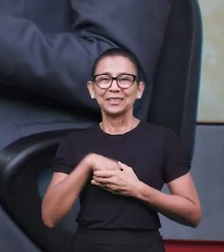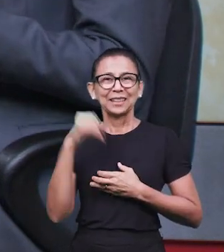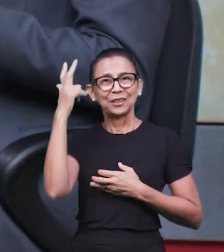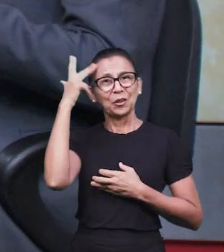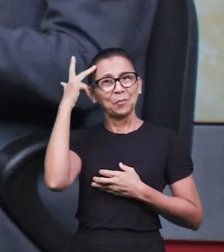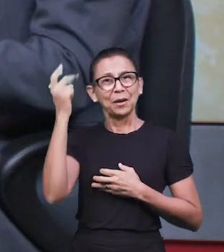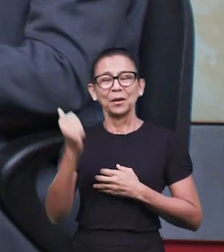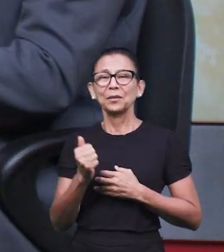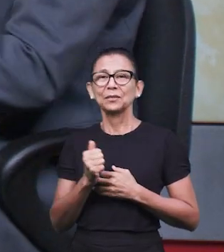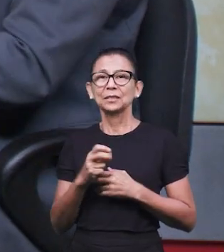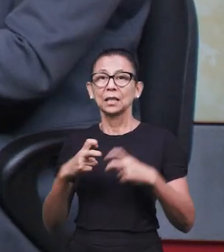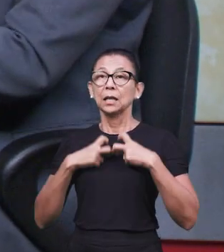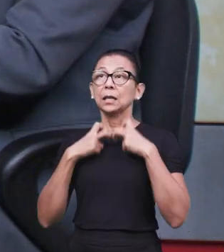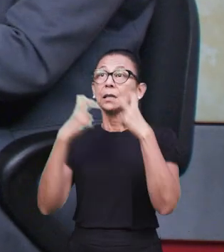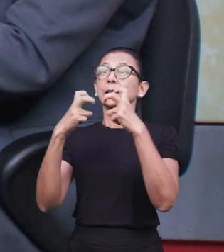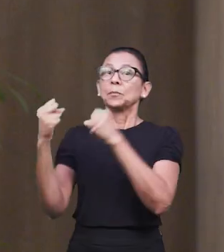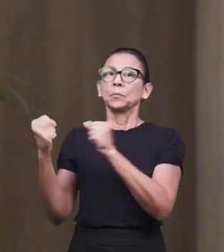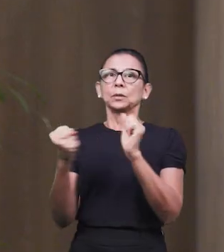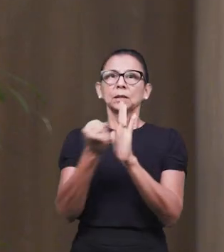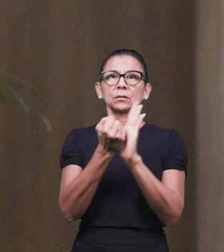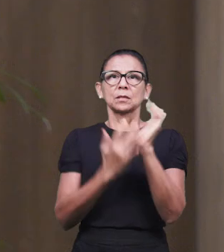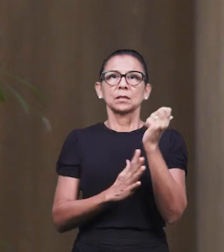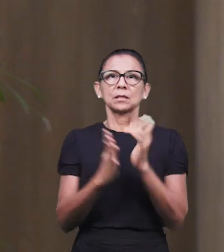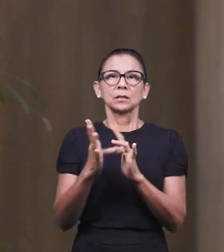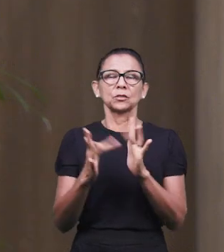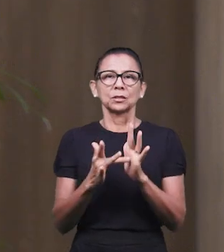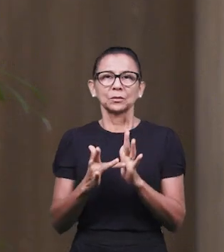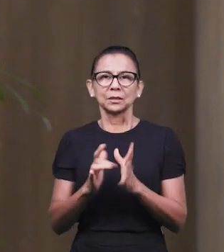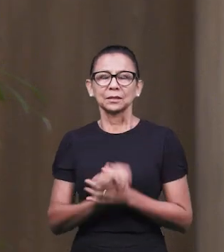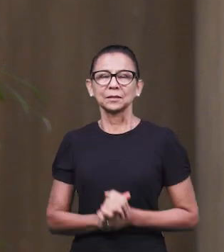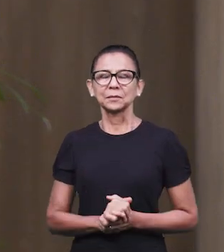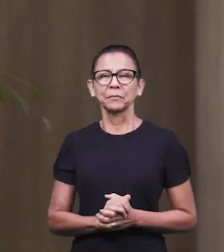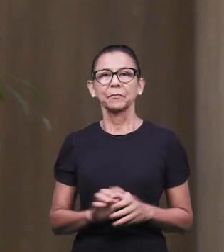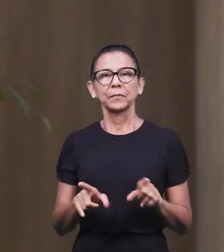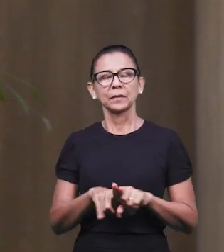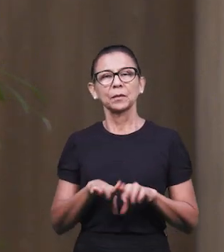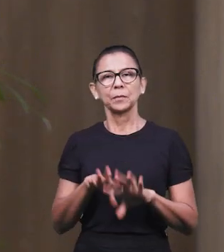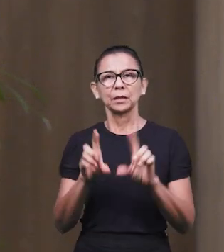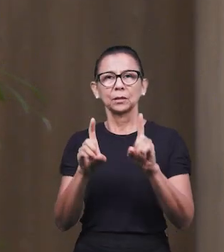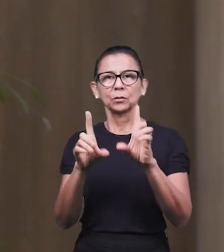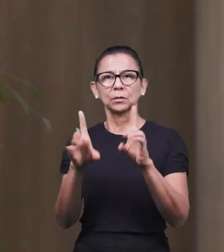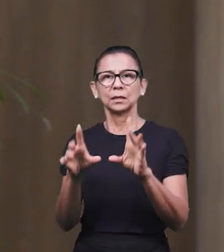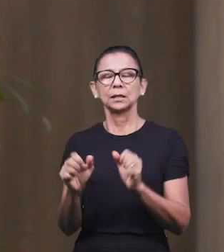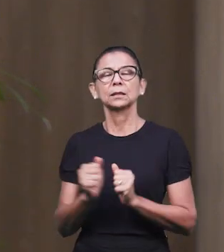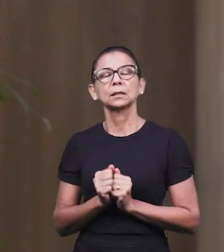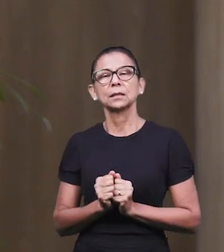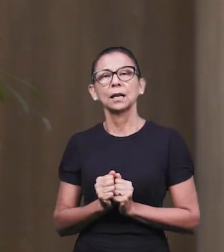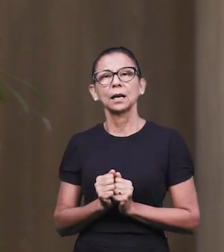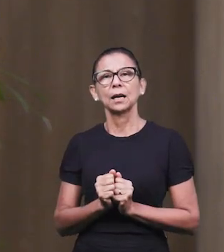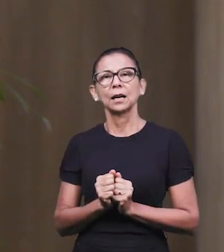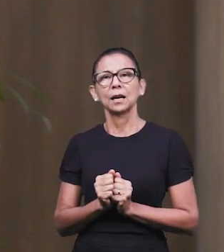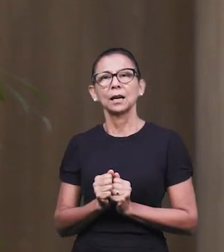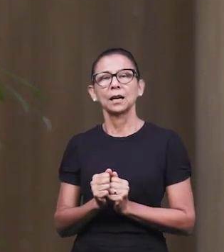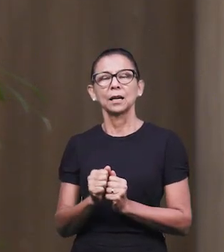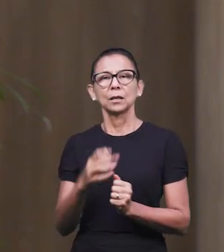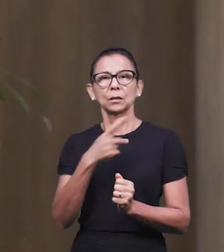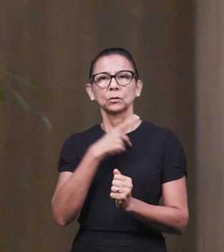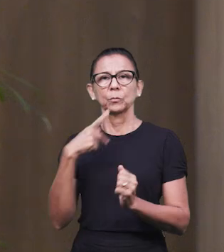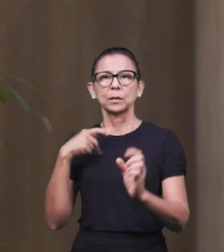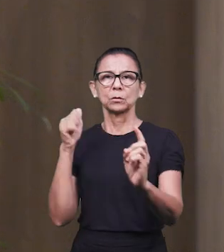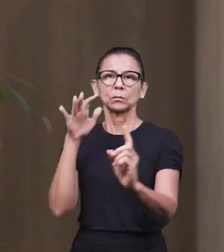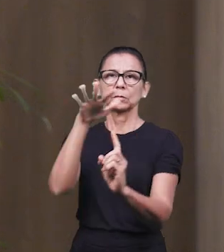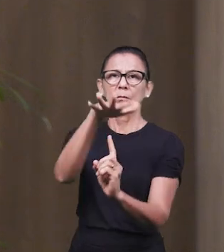você. Já está em você, é direto. A doutrina da imposição de mãos. Você sempre tem dificuldade, é quase que automático assim,